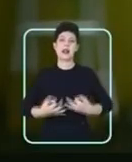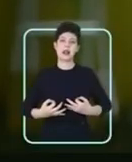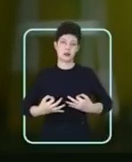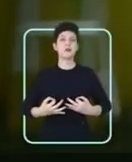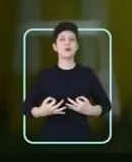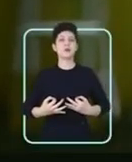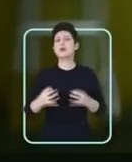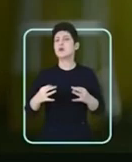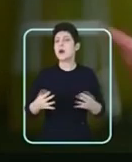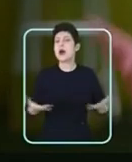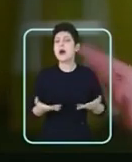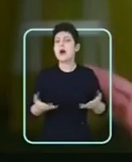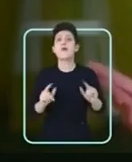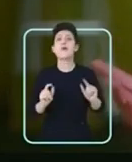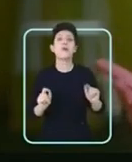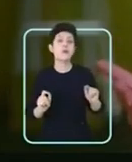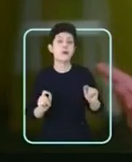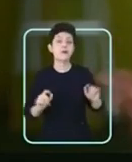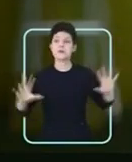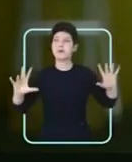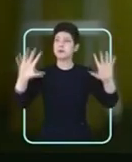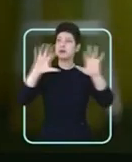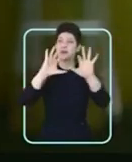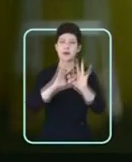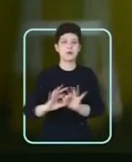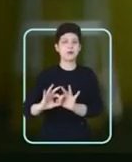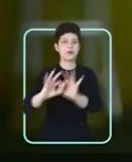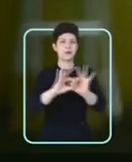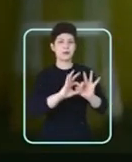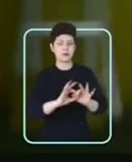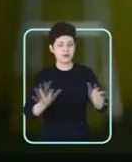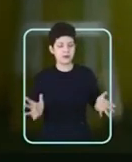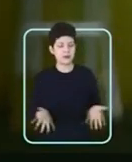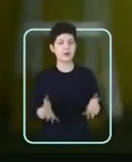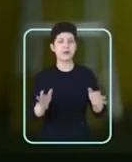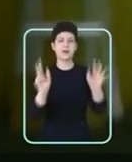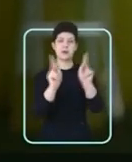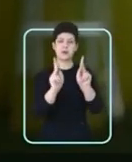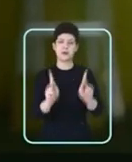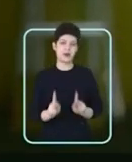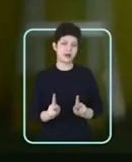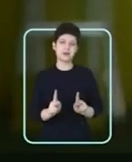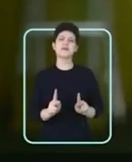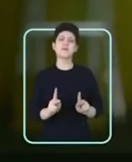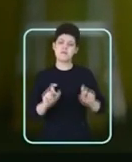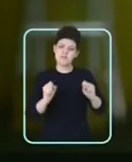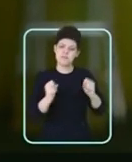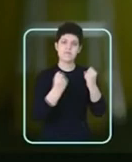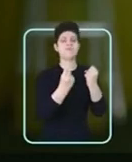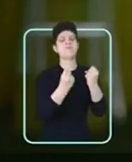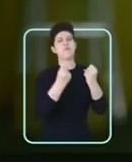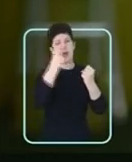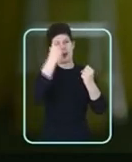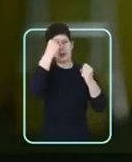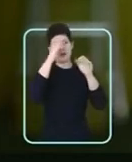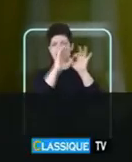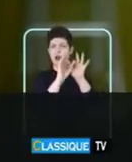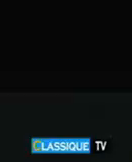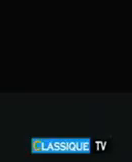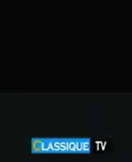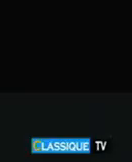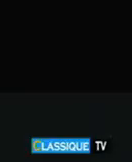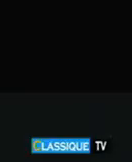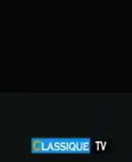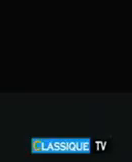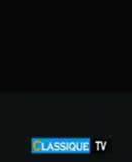que é certo. E o certo agora é unir todo o Brasil e promover a paz. Defender a liberdade de pensamento.